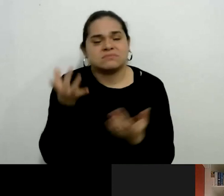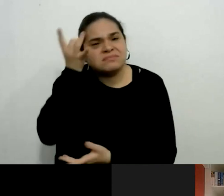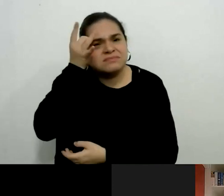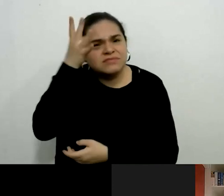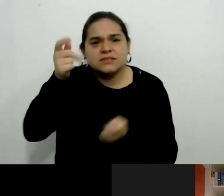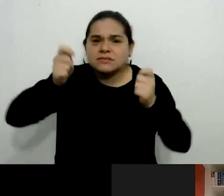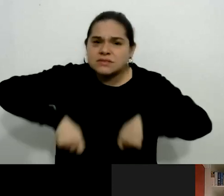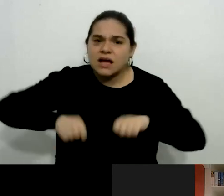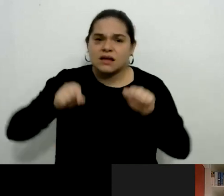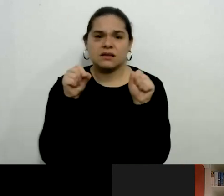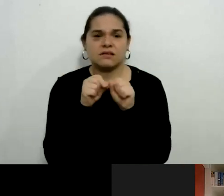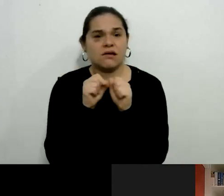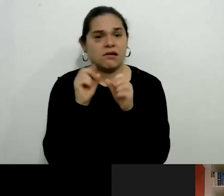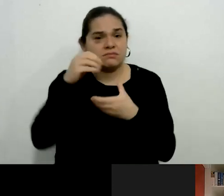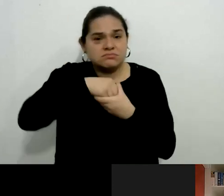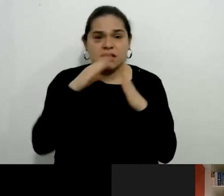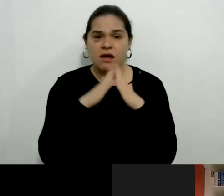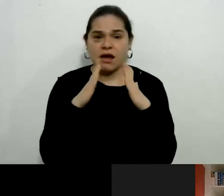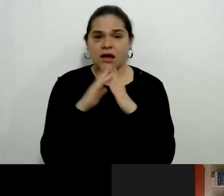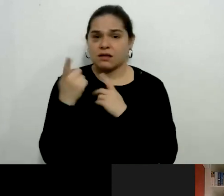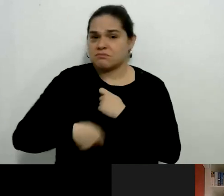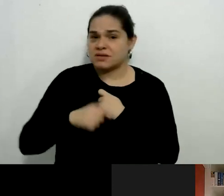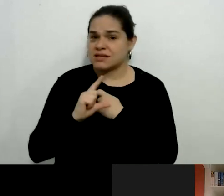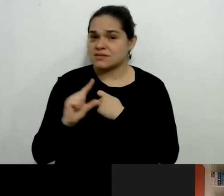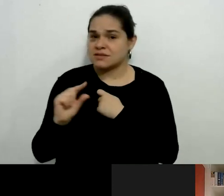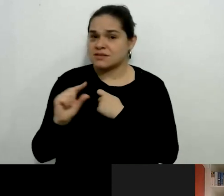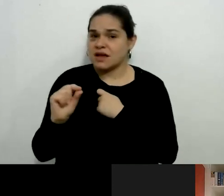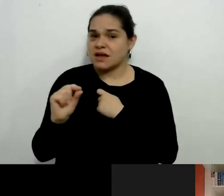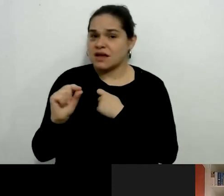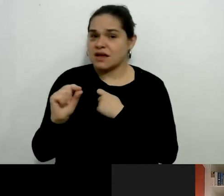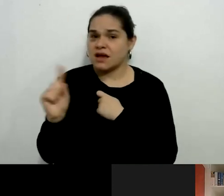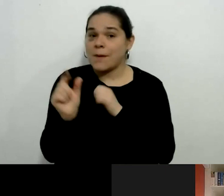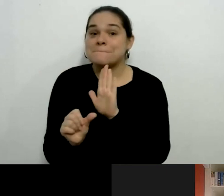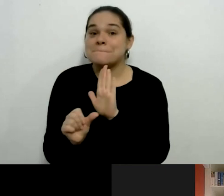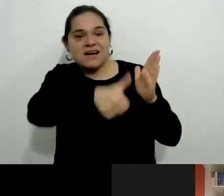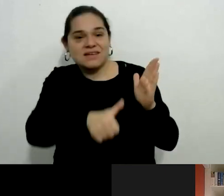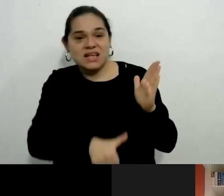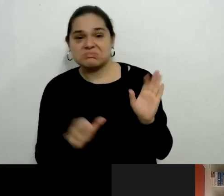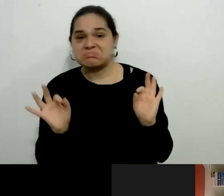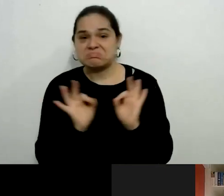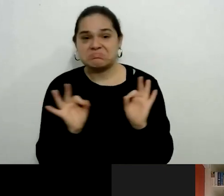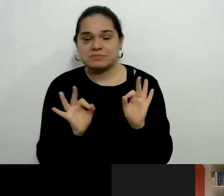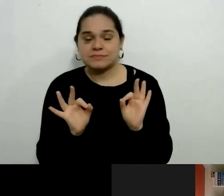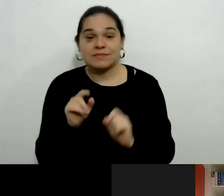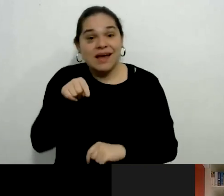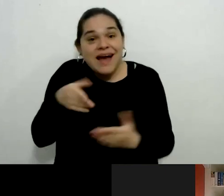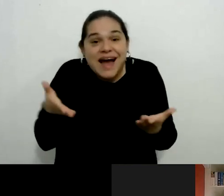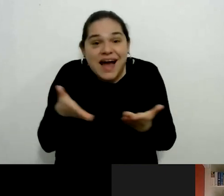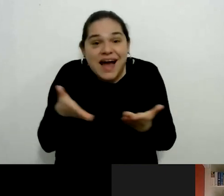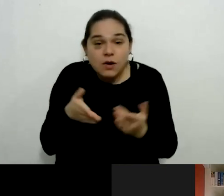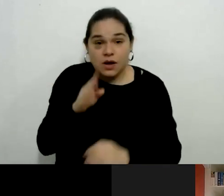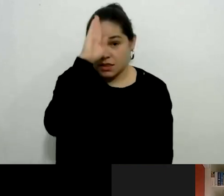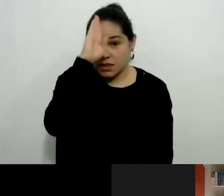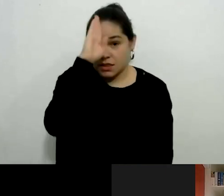sofá da casa para ter esse primeiro atendimento. Esse plano é uma degustação, ele está gratuito para todo